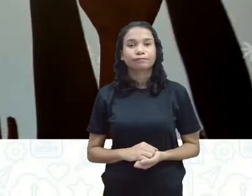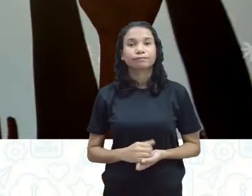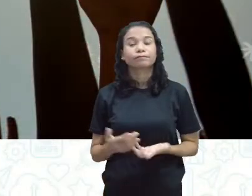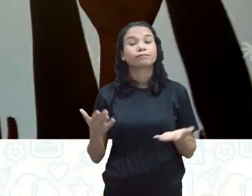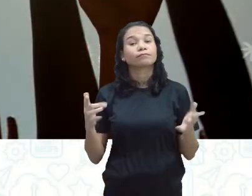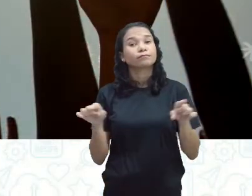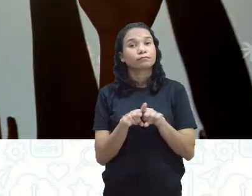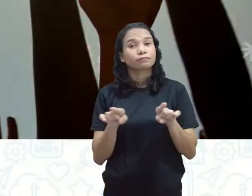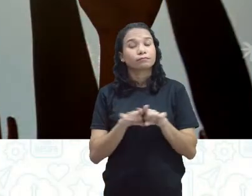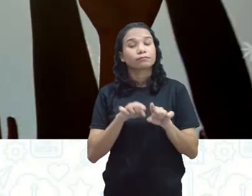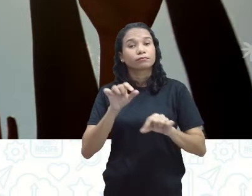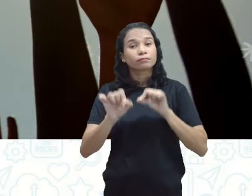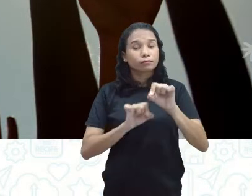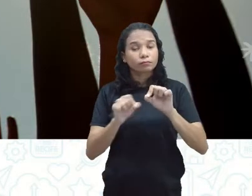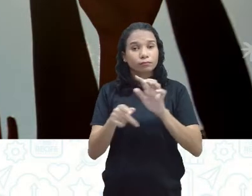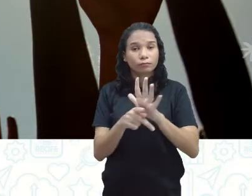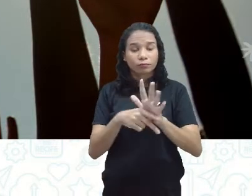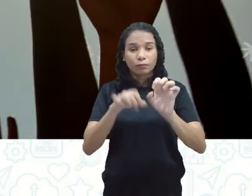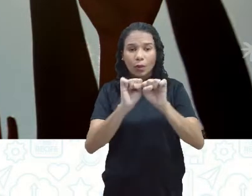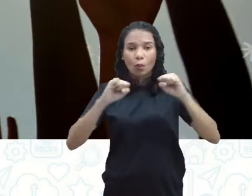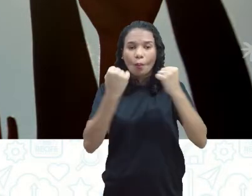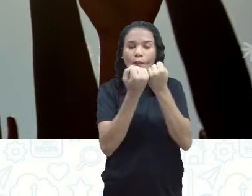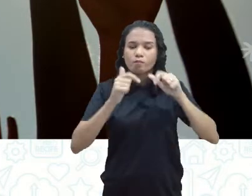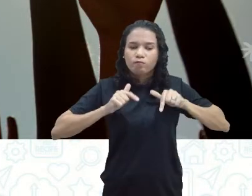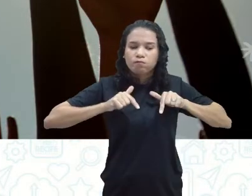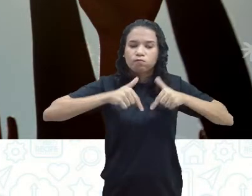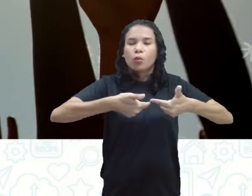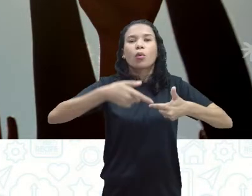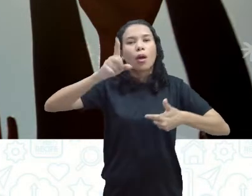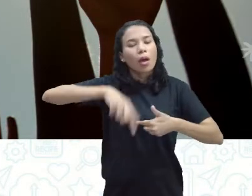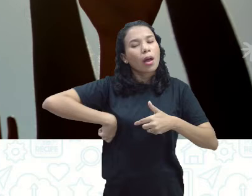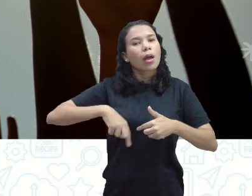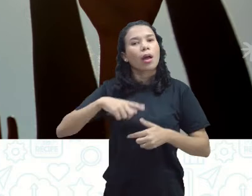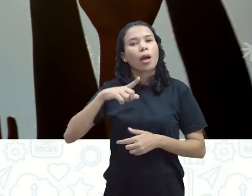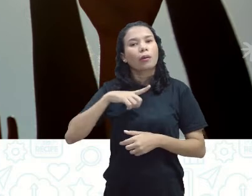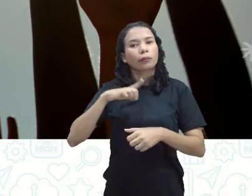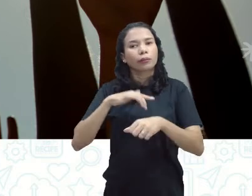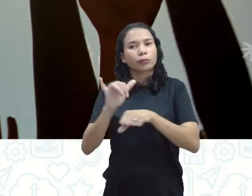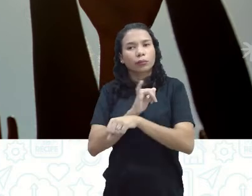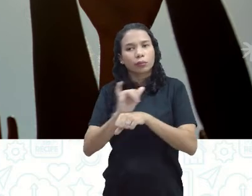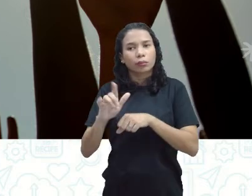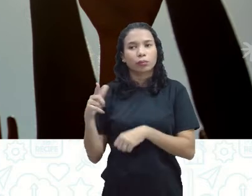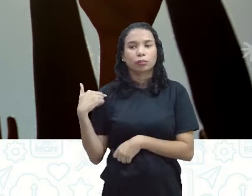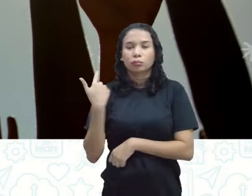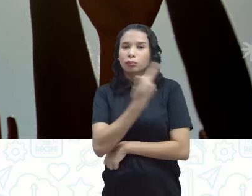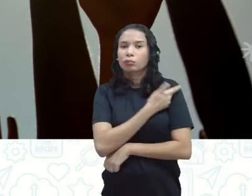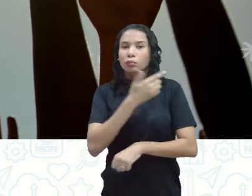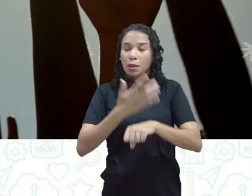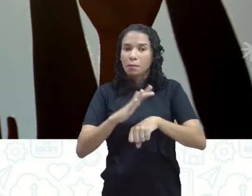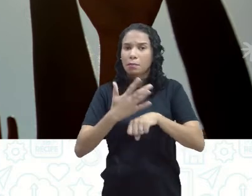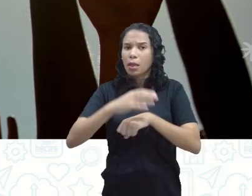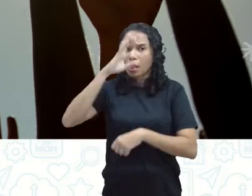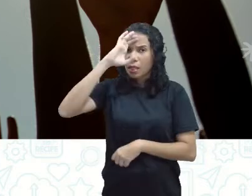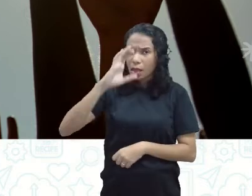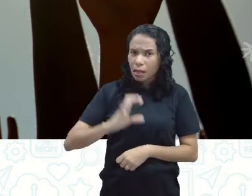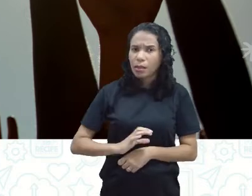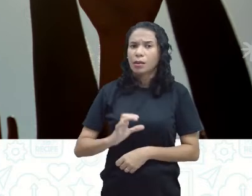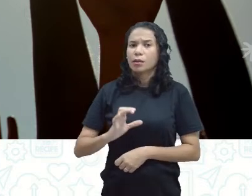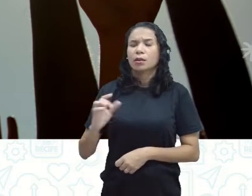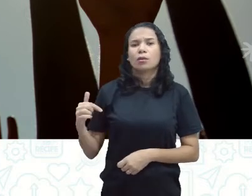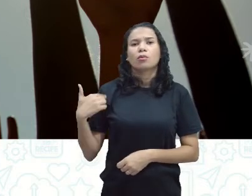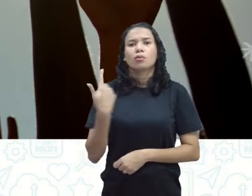Bom, e aí os movimentos sociais, né? É uma forma de a gente exercer nossa cidadania, é uma forma de a